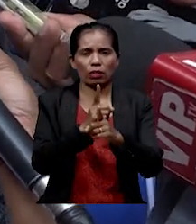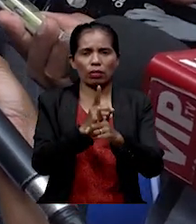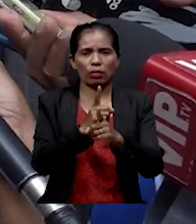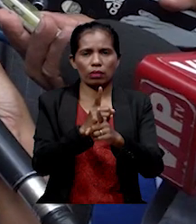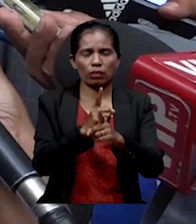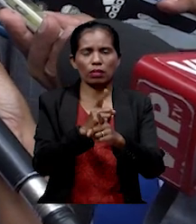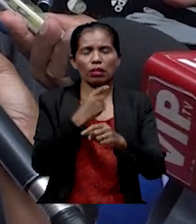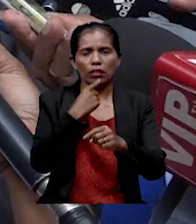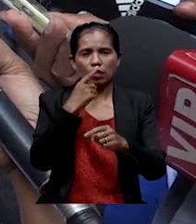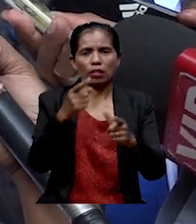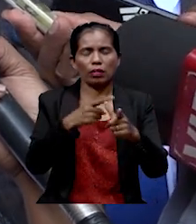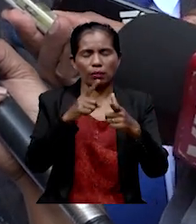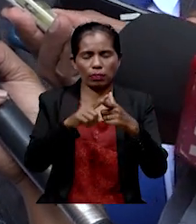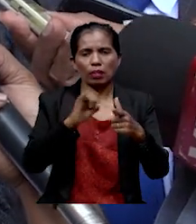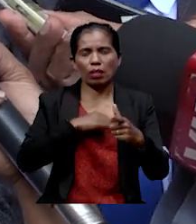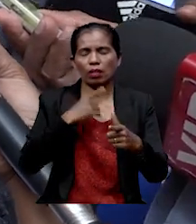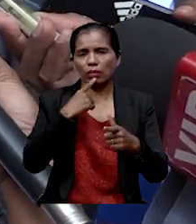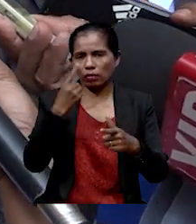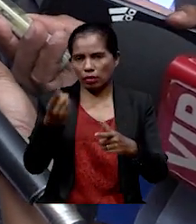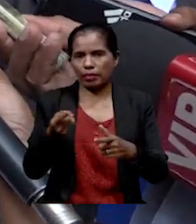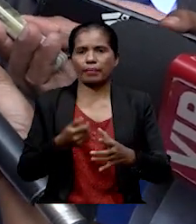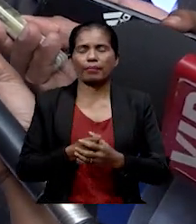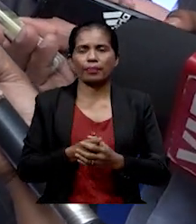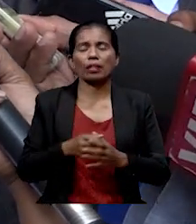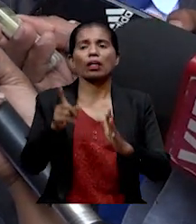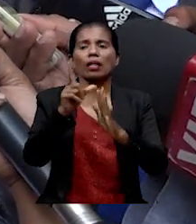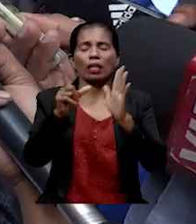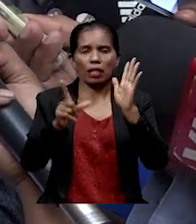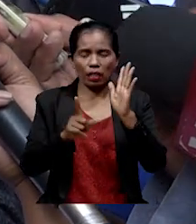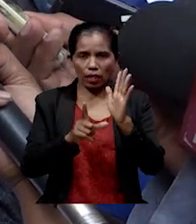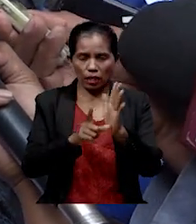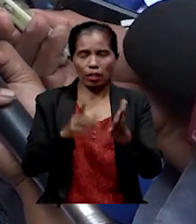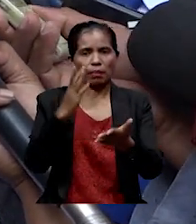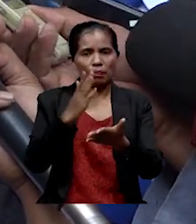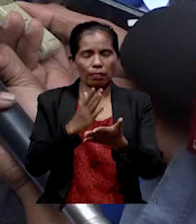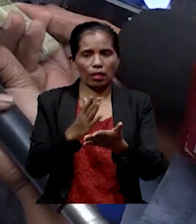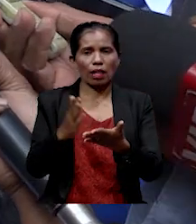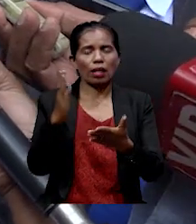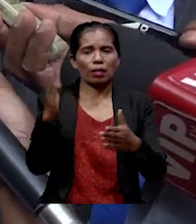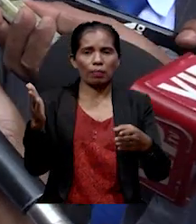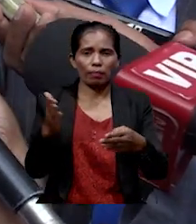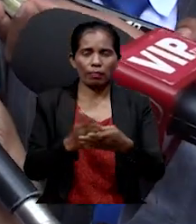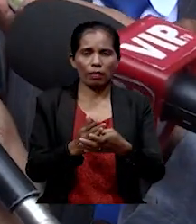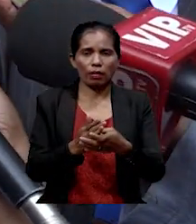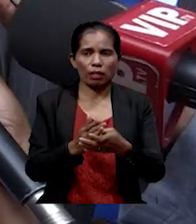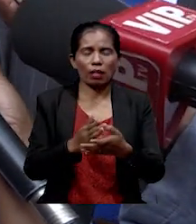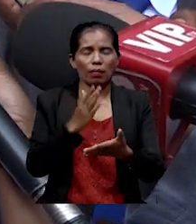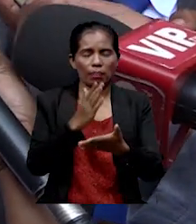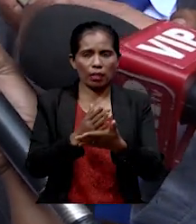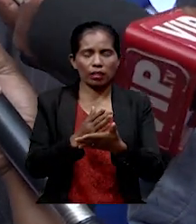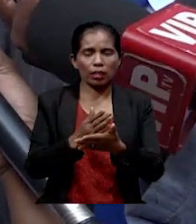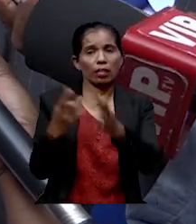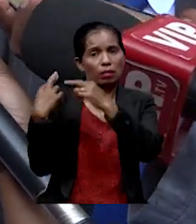lá osa. Depois, eu refere a lei de limitação do poder presidente,